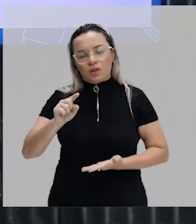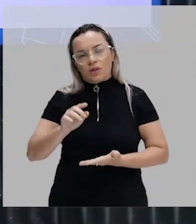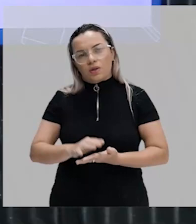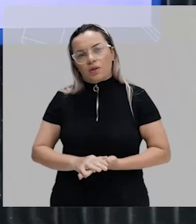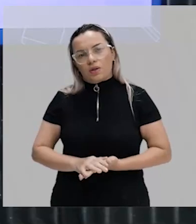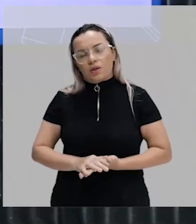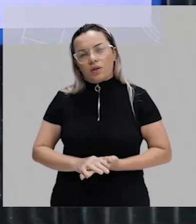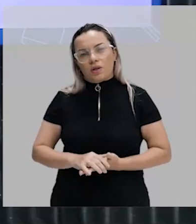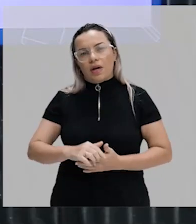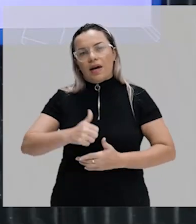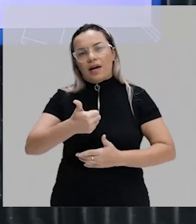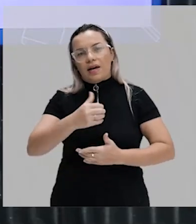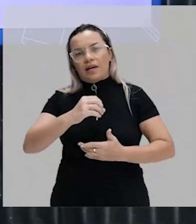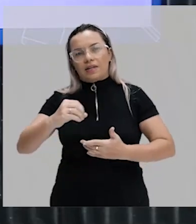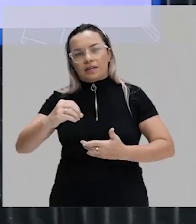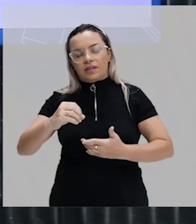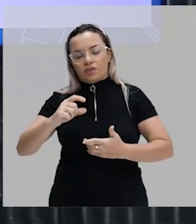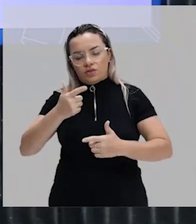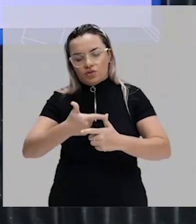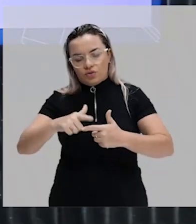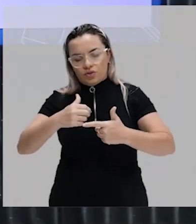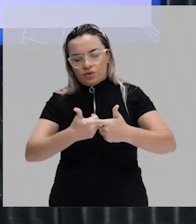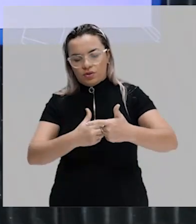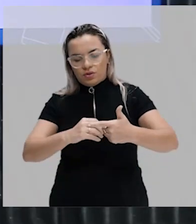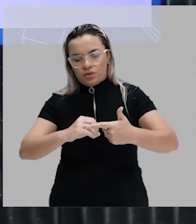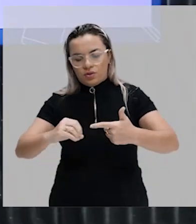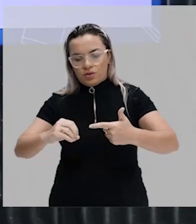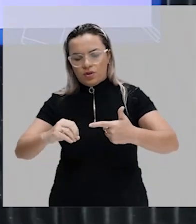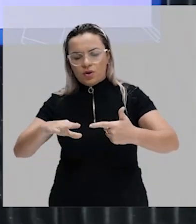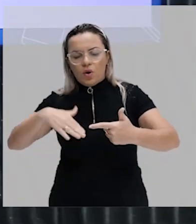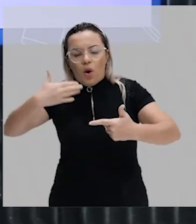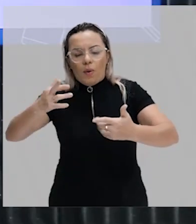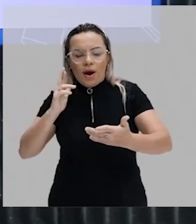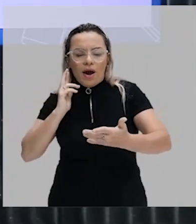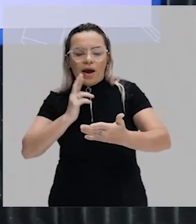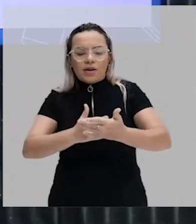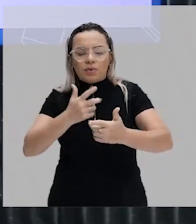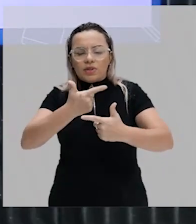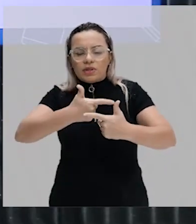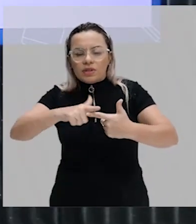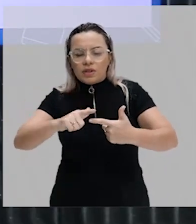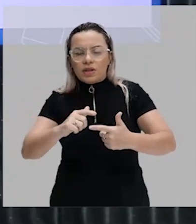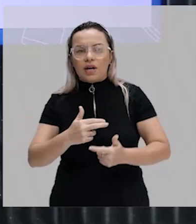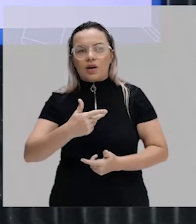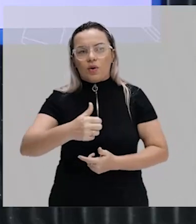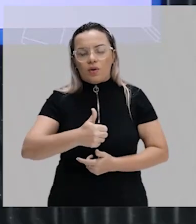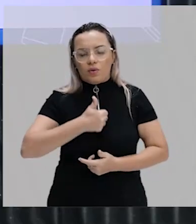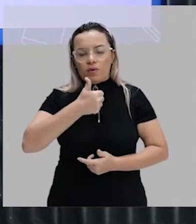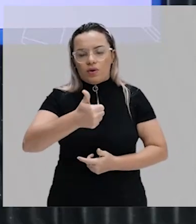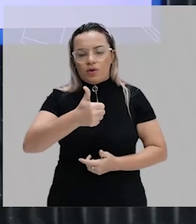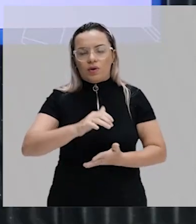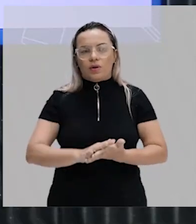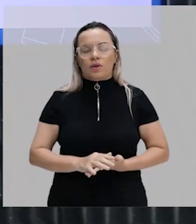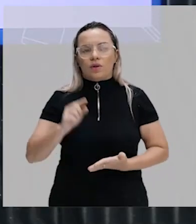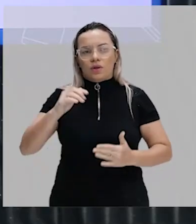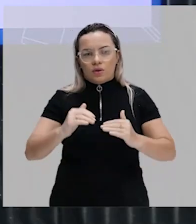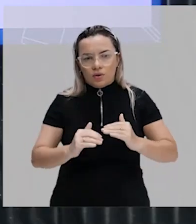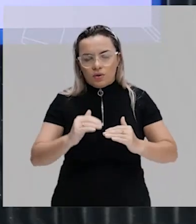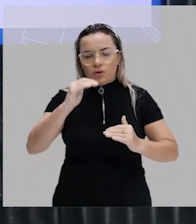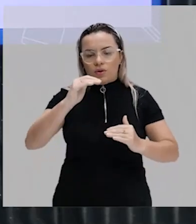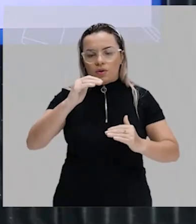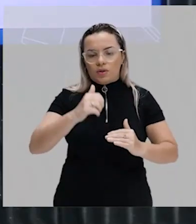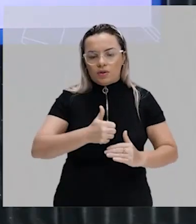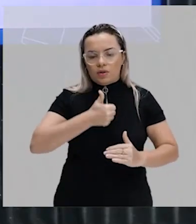100 dividido por 100. E qual é o resultado dessa divisão? 1. Então, gente, quando eu digo que esse aumento é